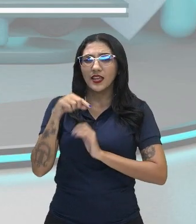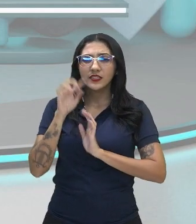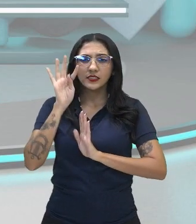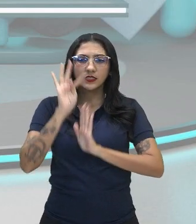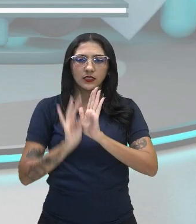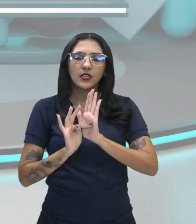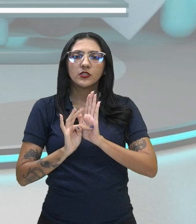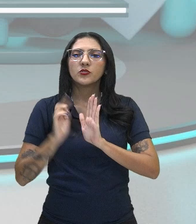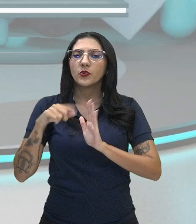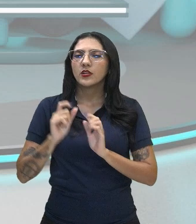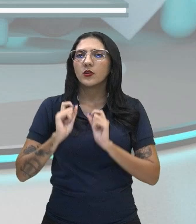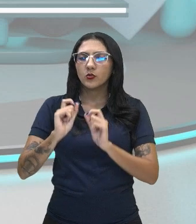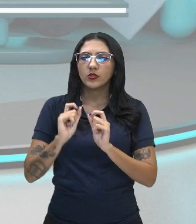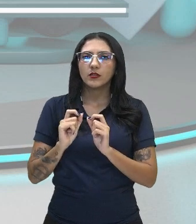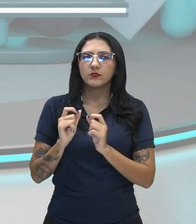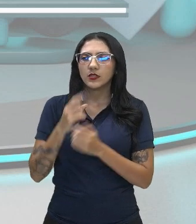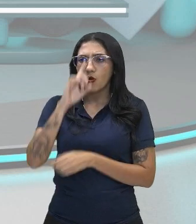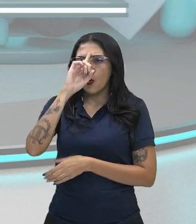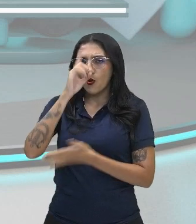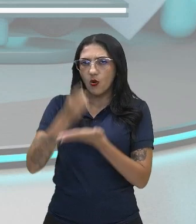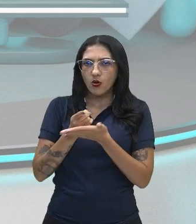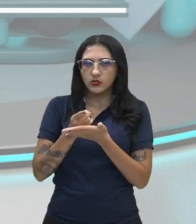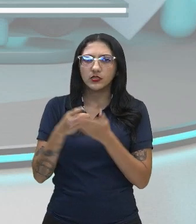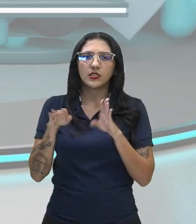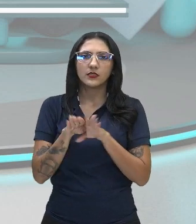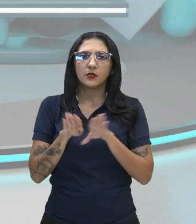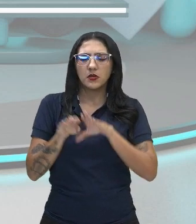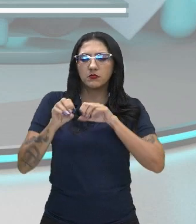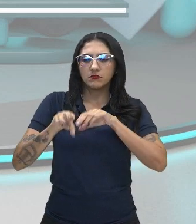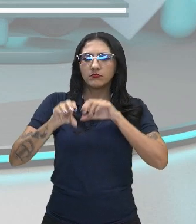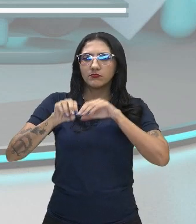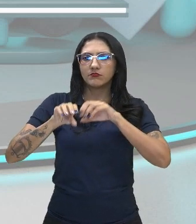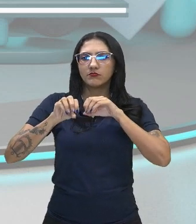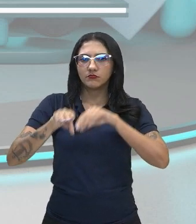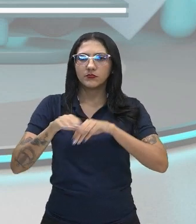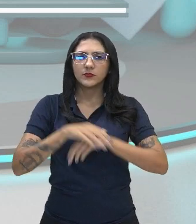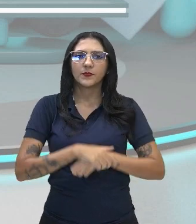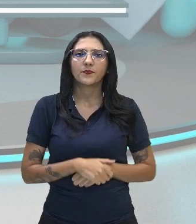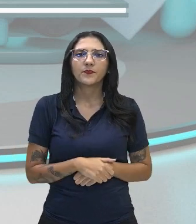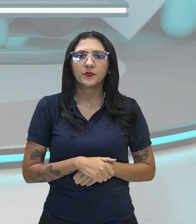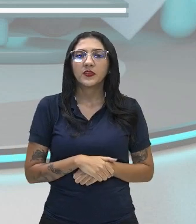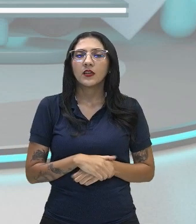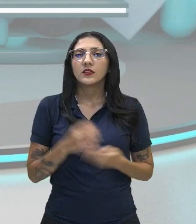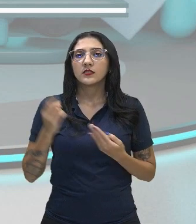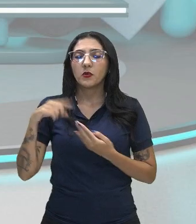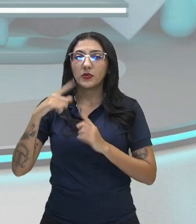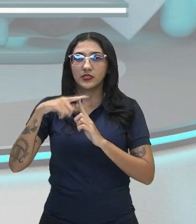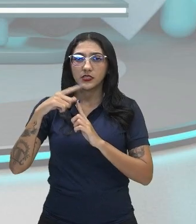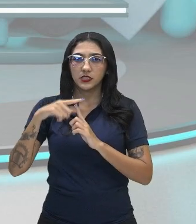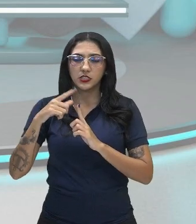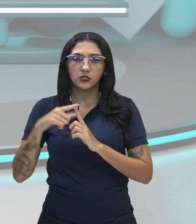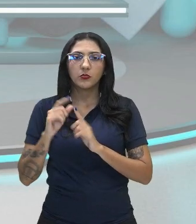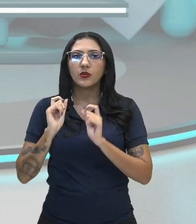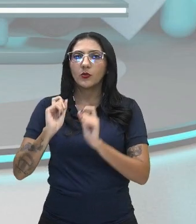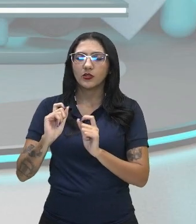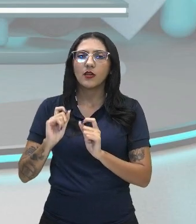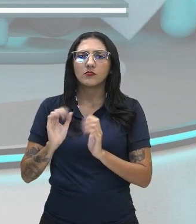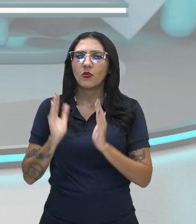injuntivo indicando ordens, indicando instruções de como fazer. Então, o tipo textual injuntivo,